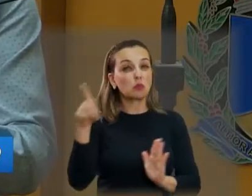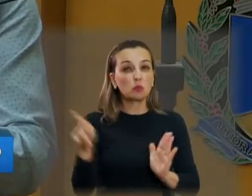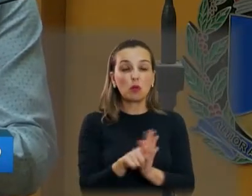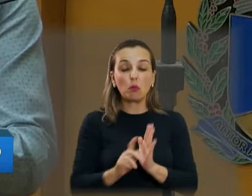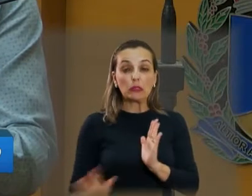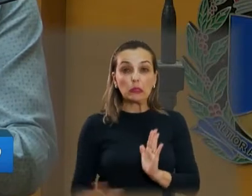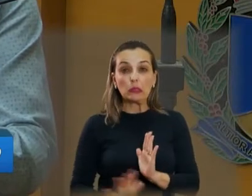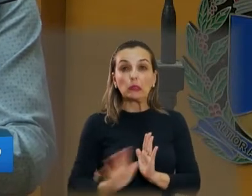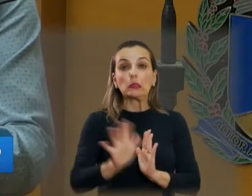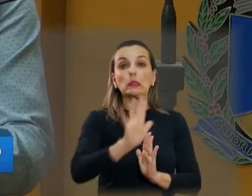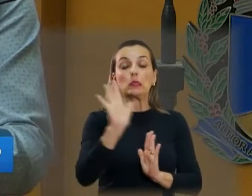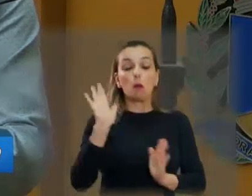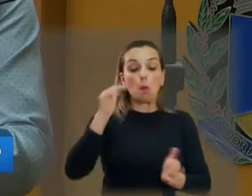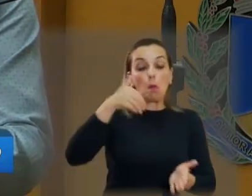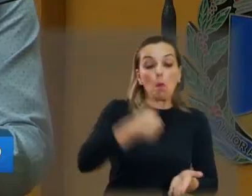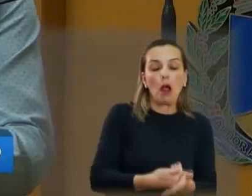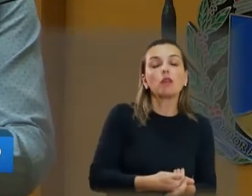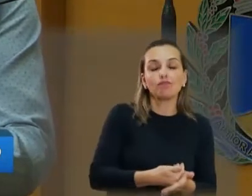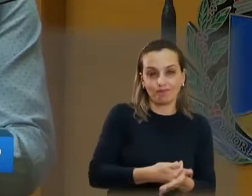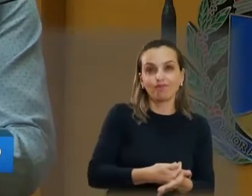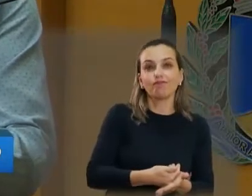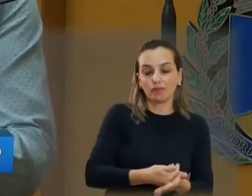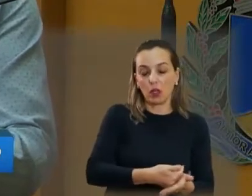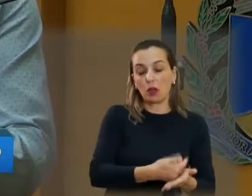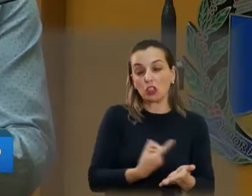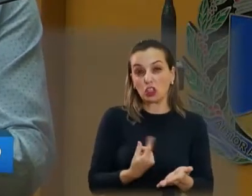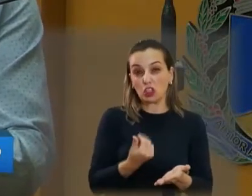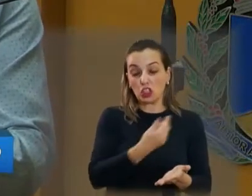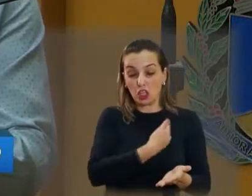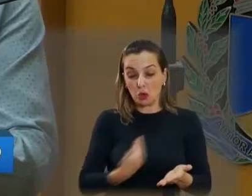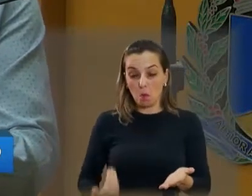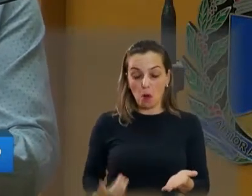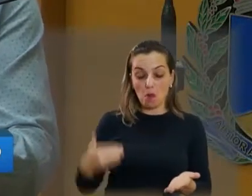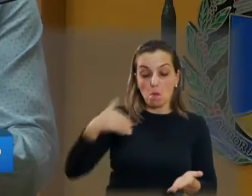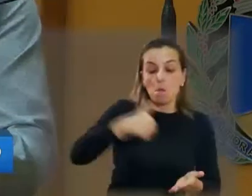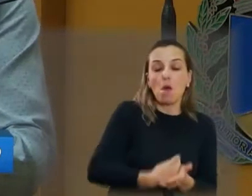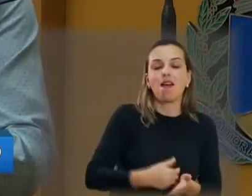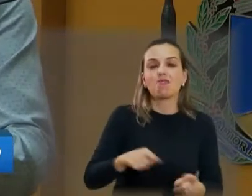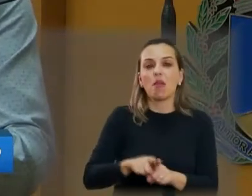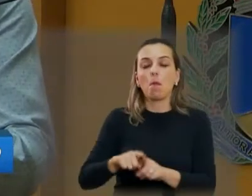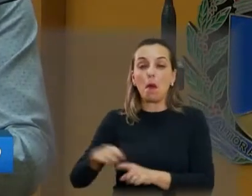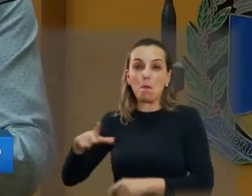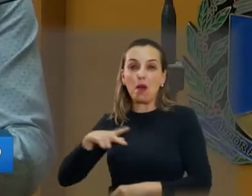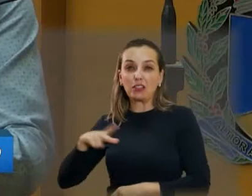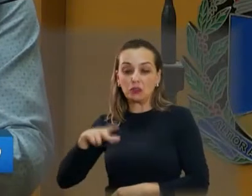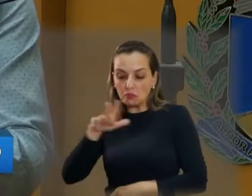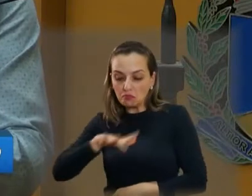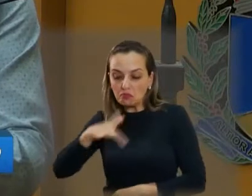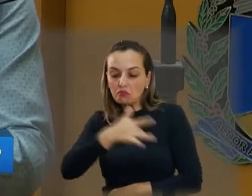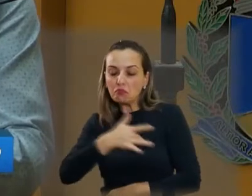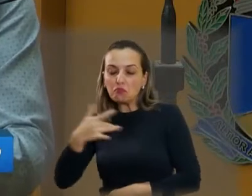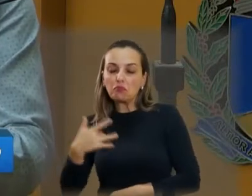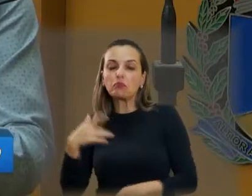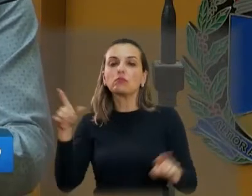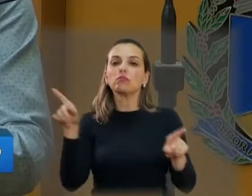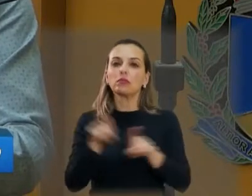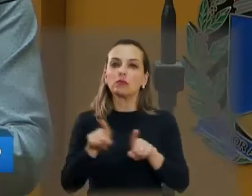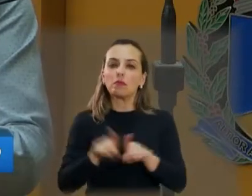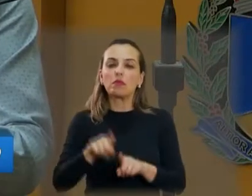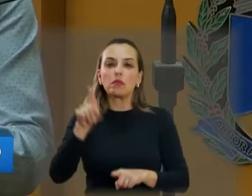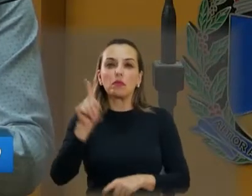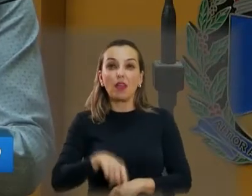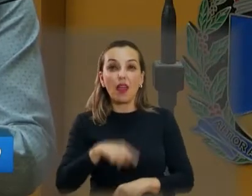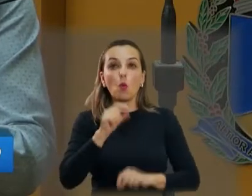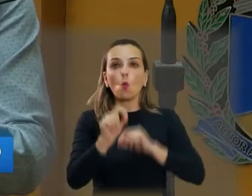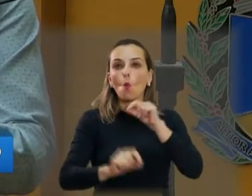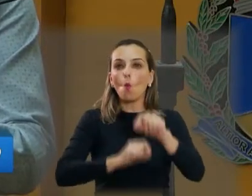altos valores investidos pelos cofres públicos e também pelos serviços privados de saúde, bem como a grave